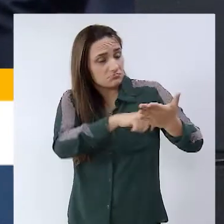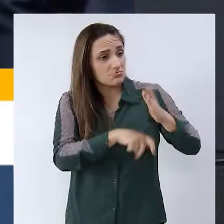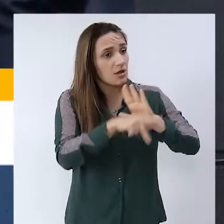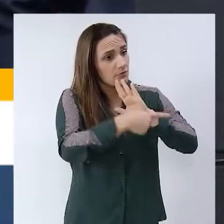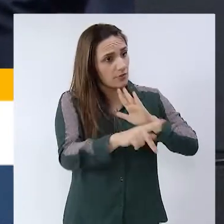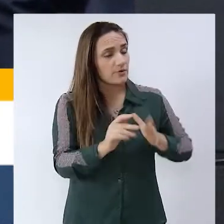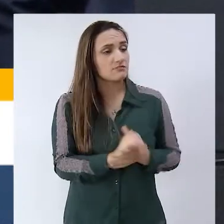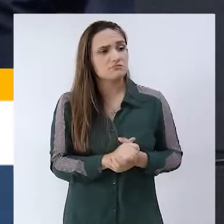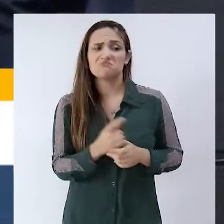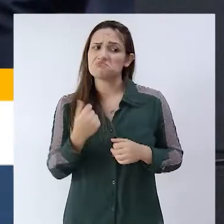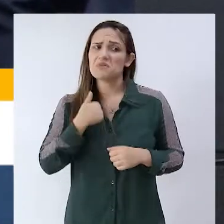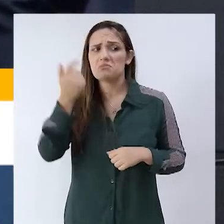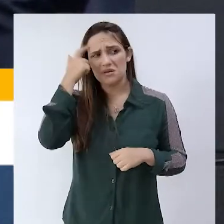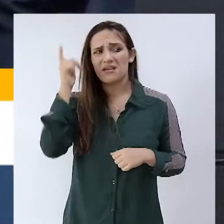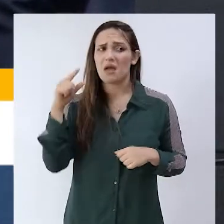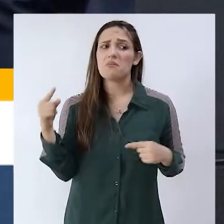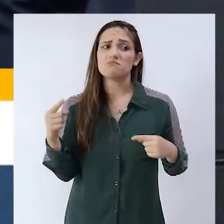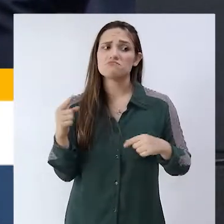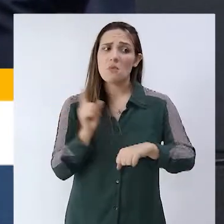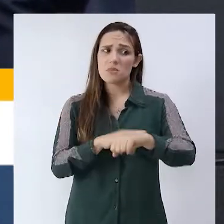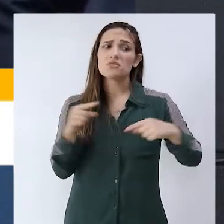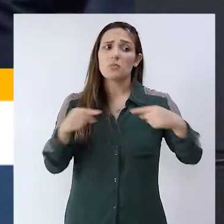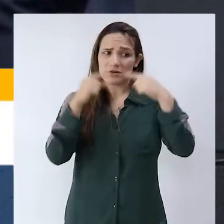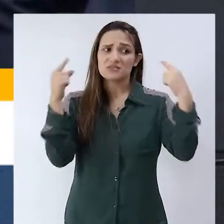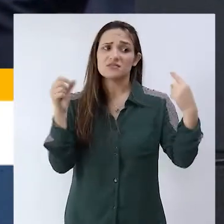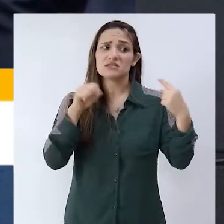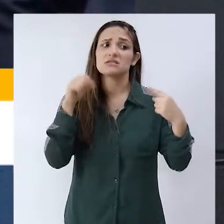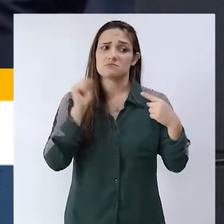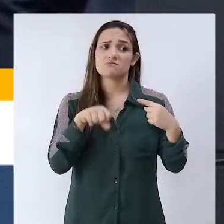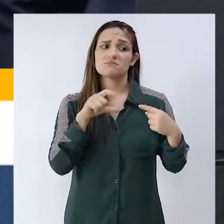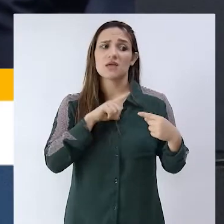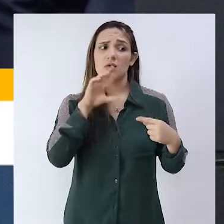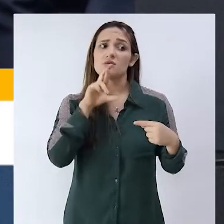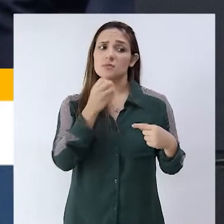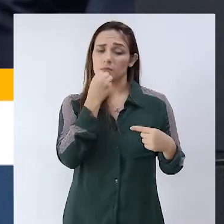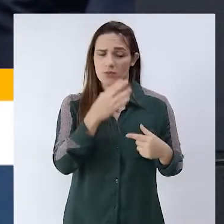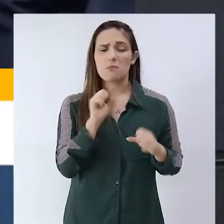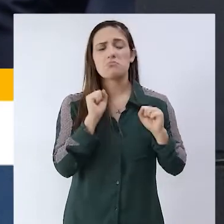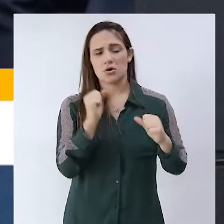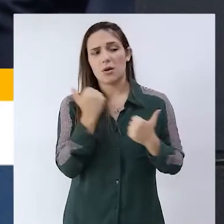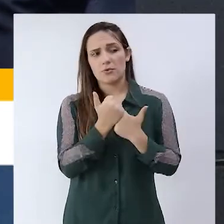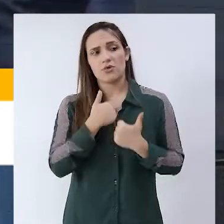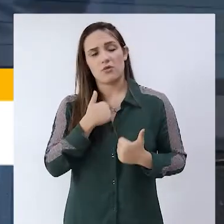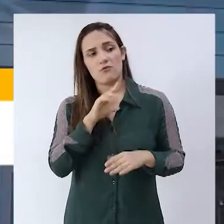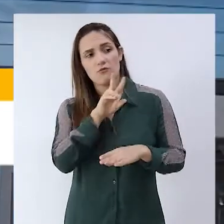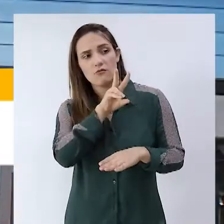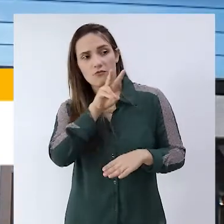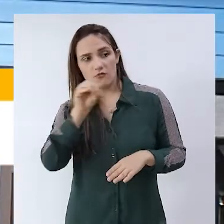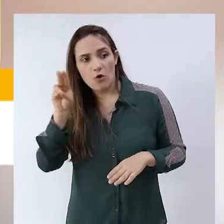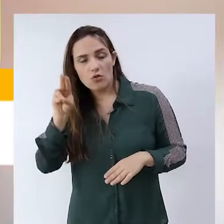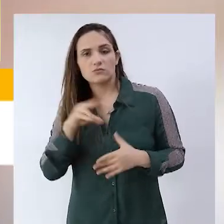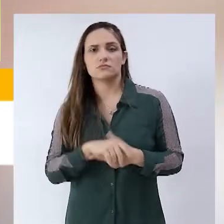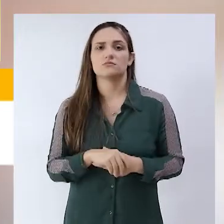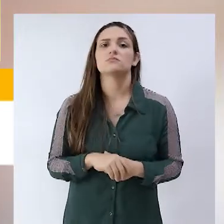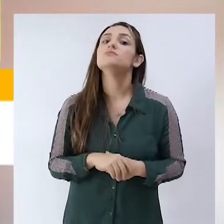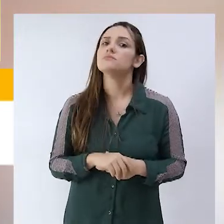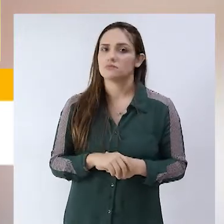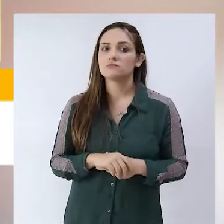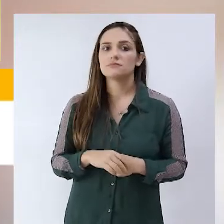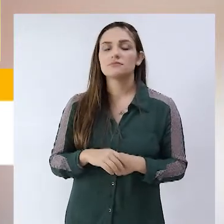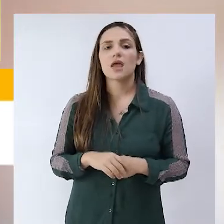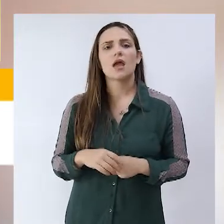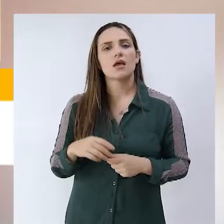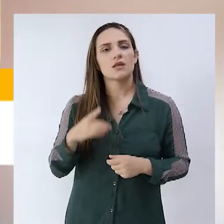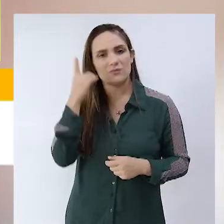de coletar as assinaturas. Acho que é um momento muito importante que a gente precisa dar uma resposta assim. Pode contar com o meu apoio. Eu gostaria muito de